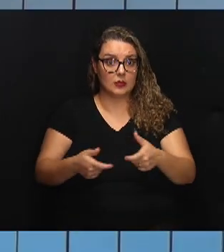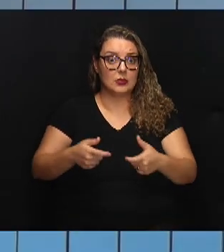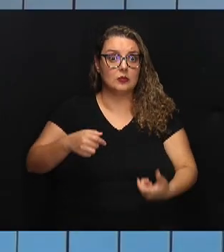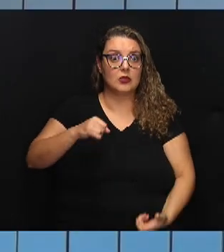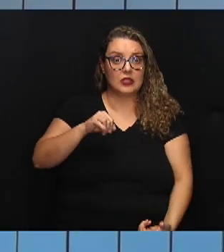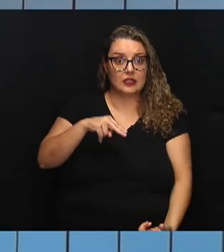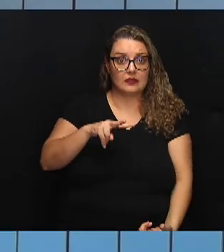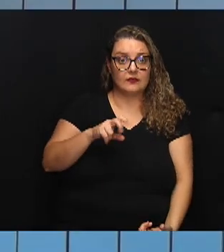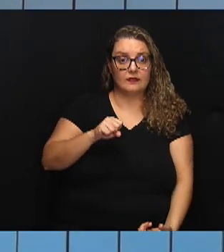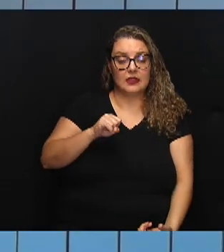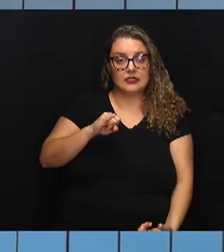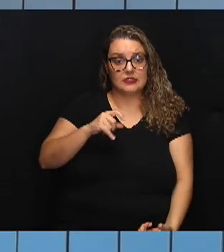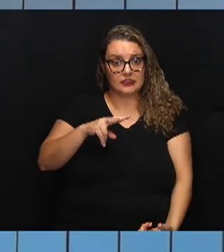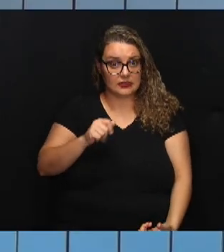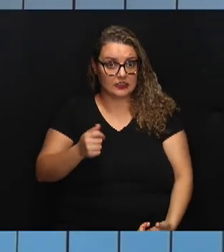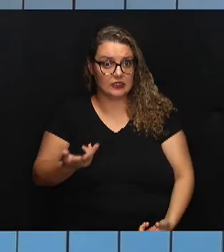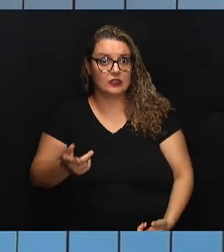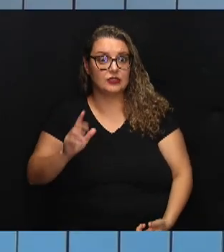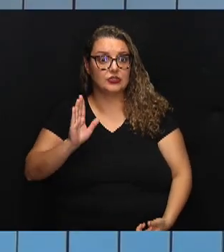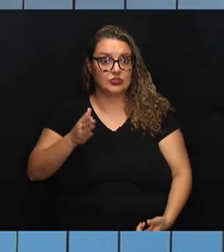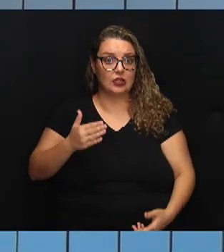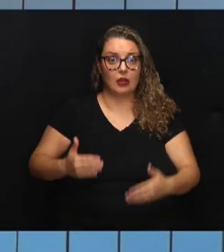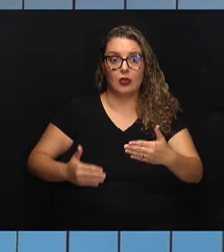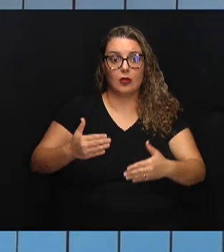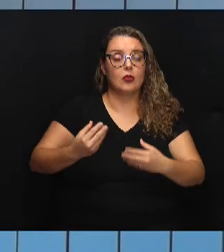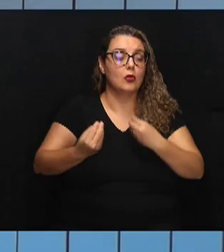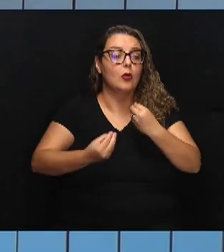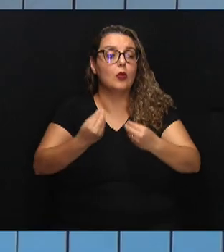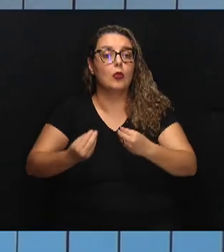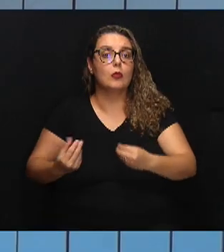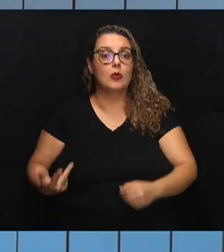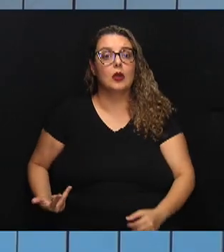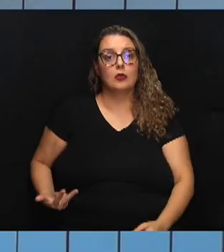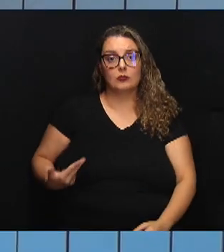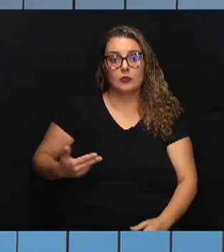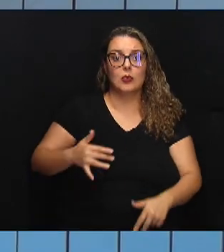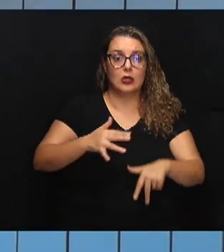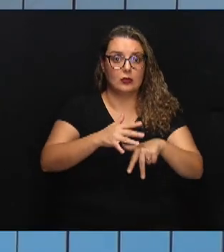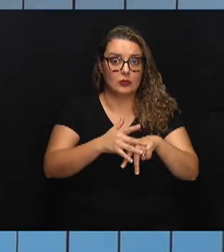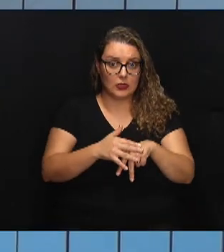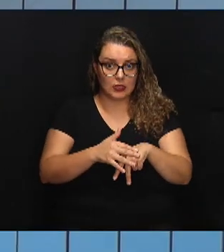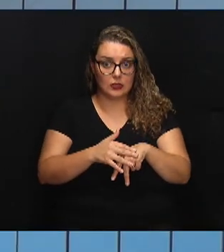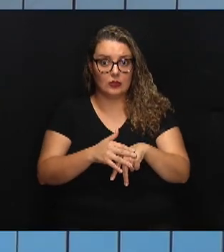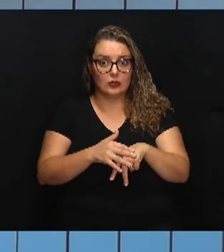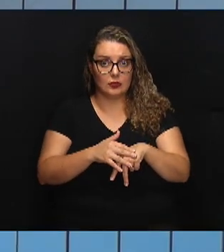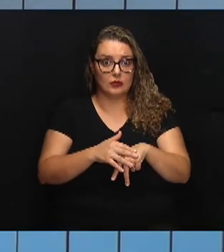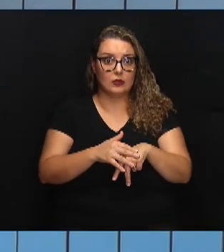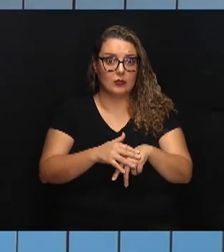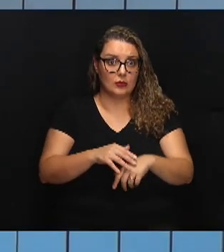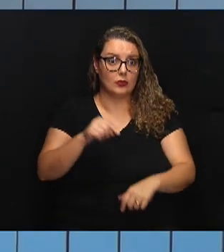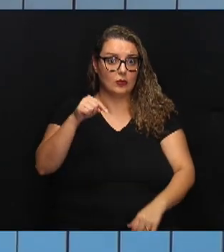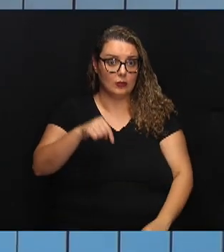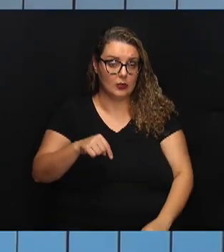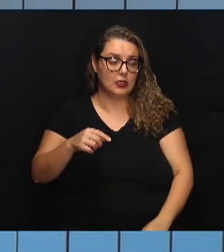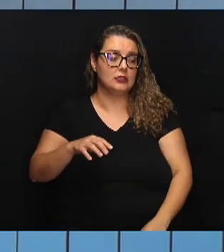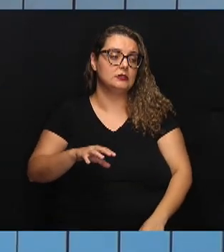já é feita com robótica? Como que é essa cirurgia para o paciente que está com essa doença?